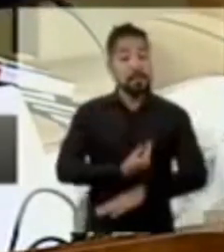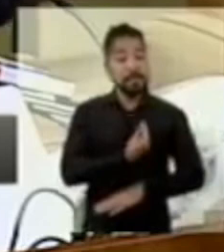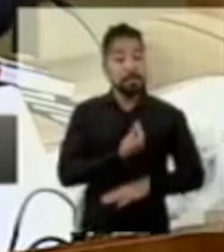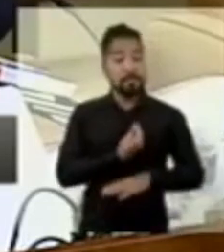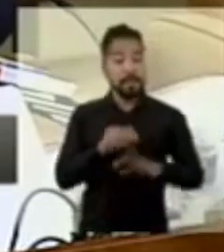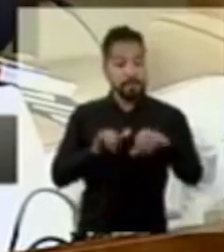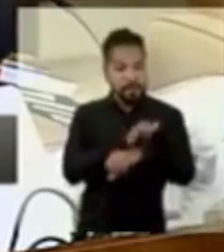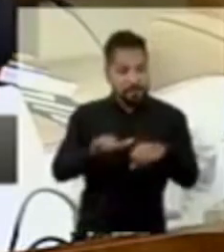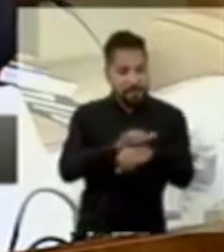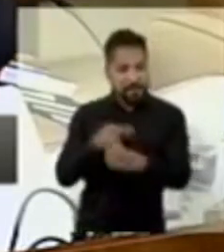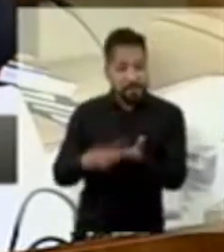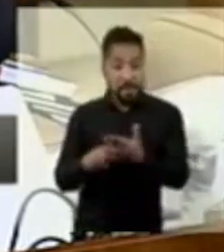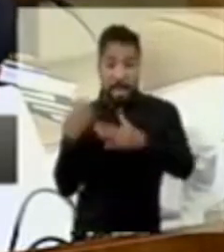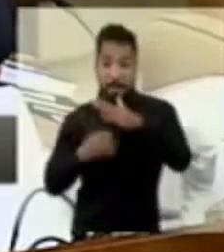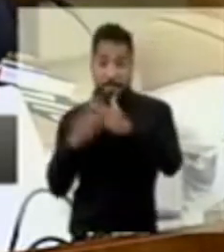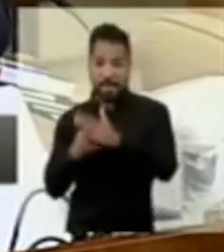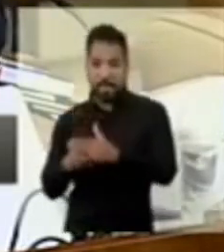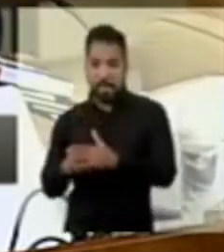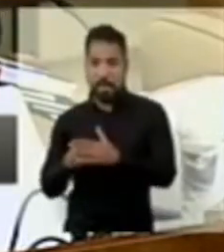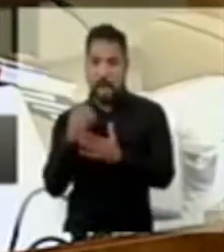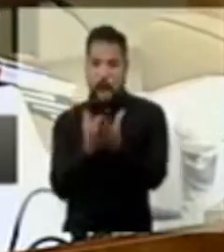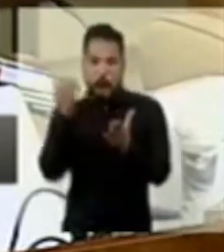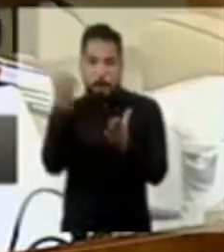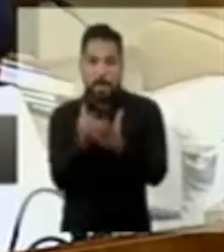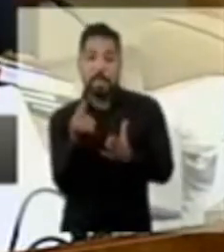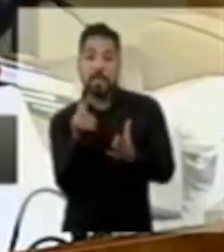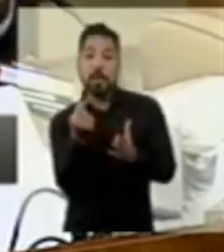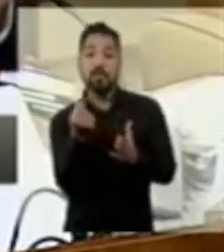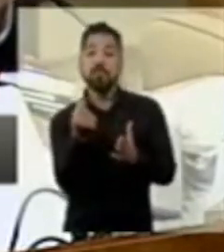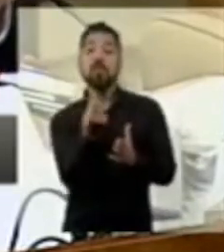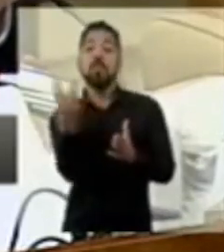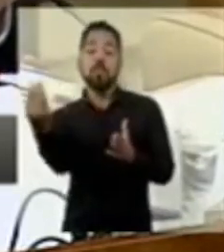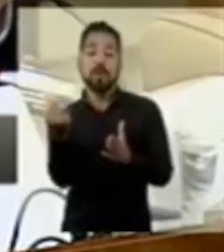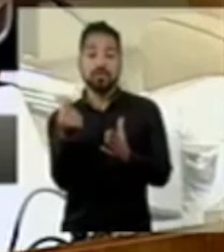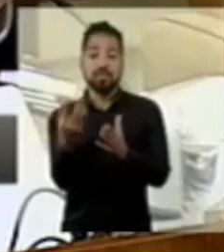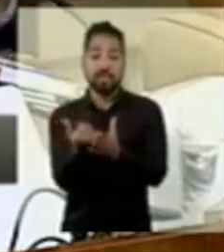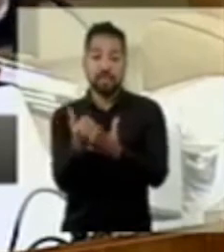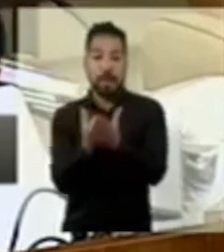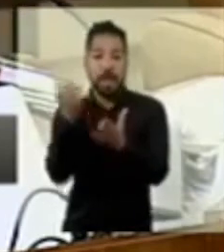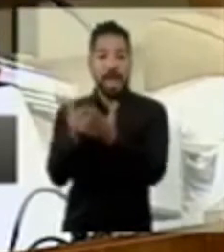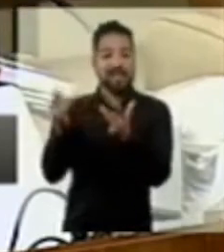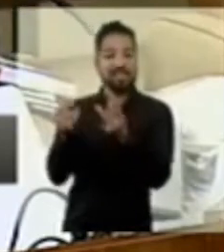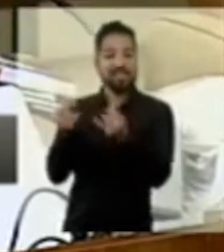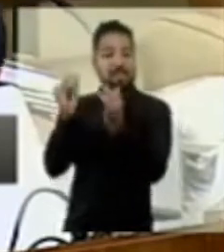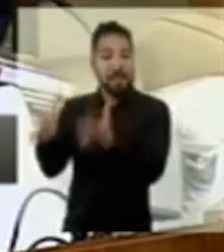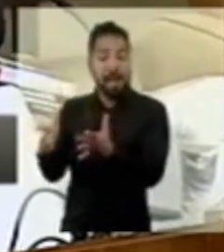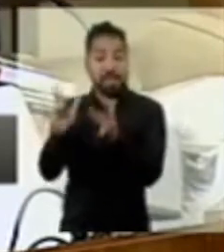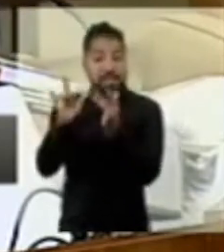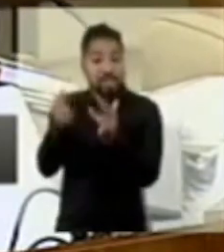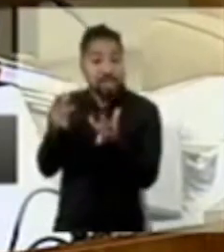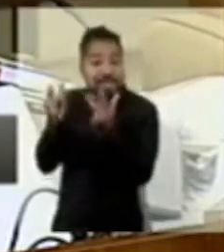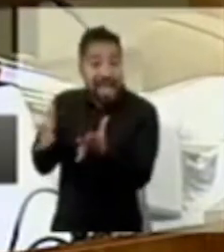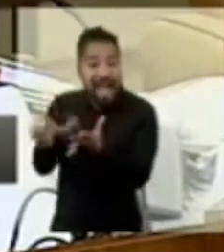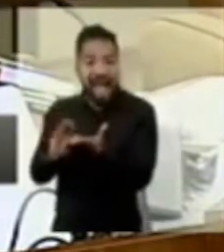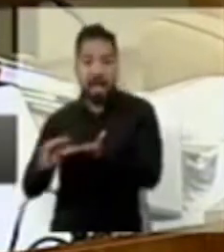a empresa superfaturar o contrato administrativo para gerar um excedente de caixa e aí então o dinheiro